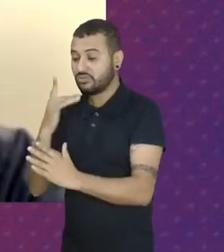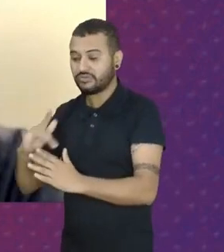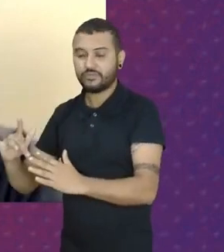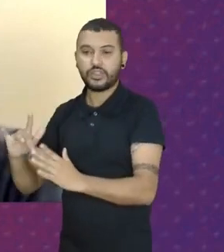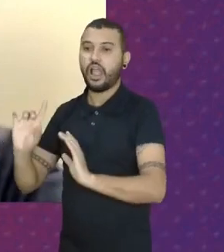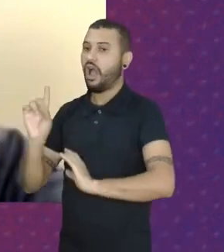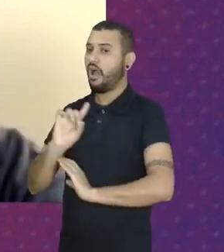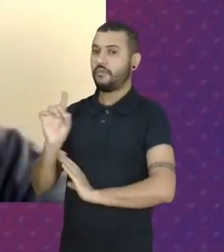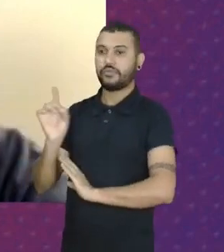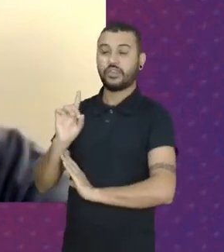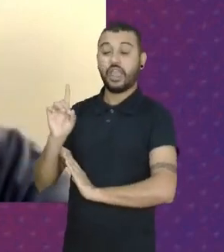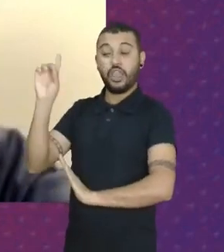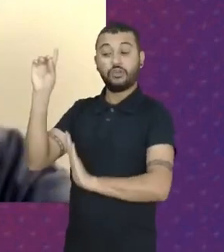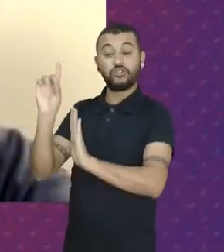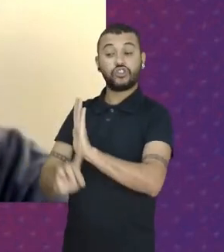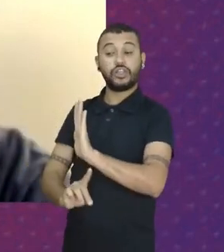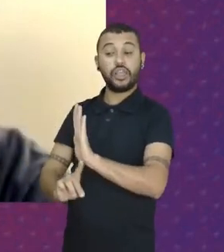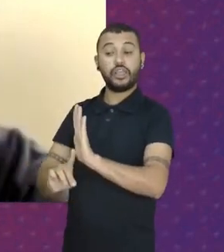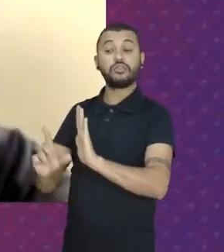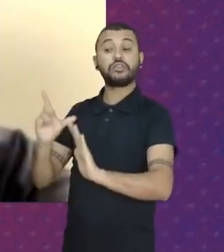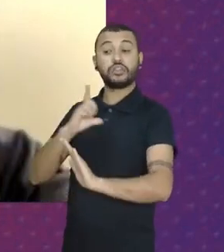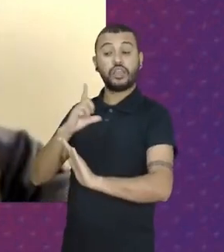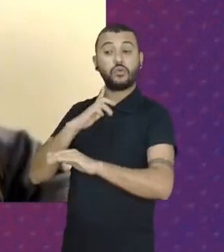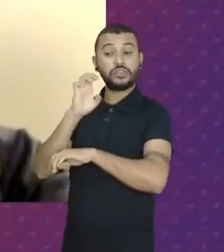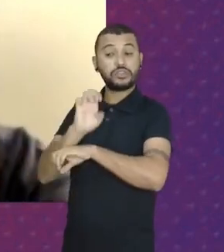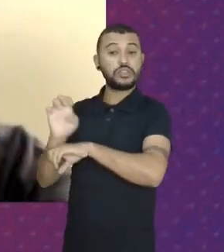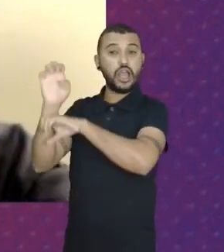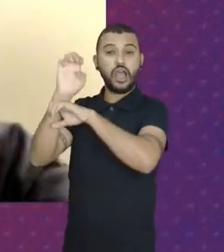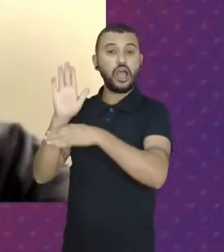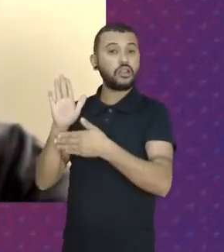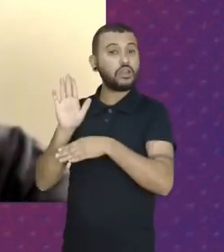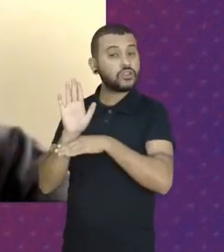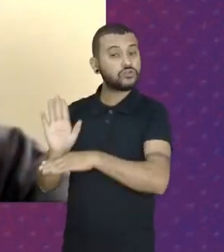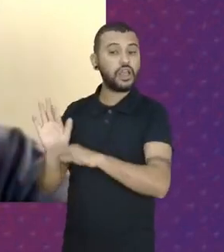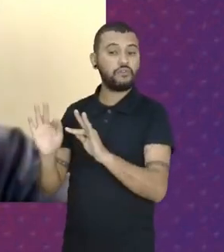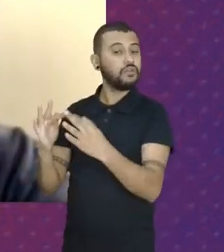efetivamente um direito garantido pelo Estado.